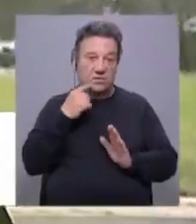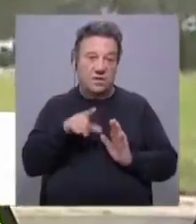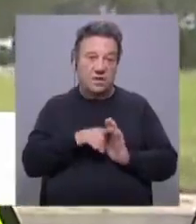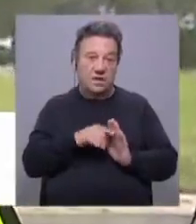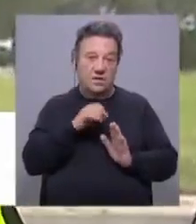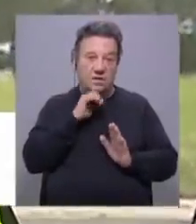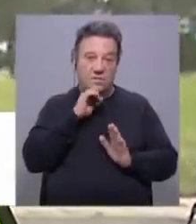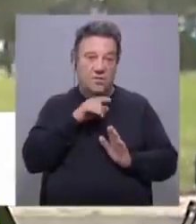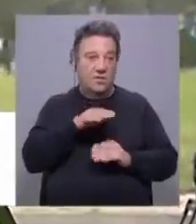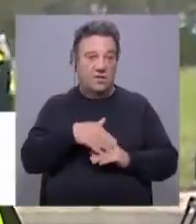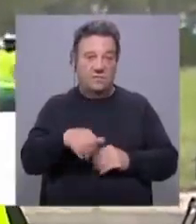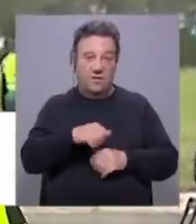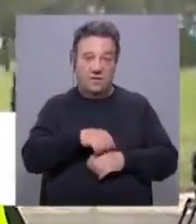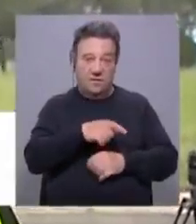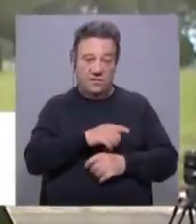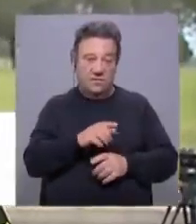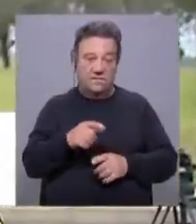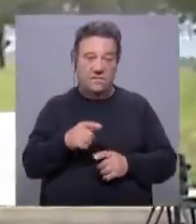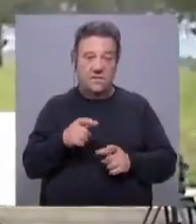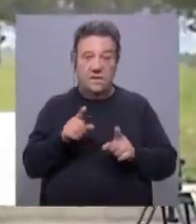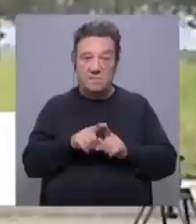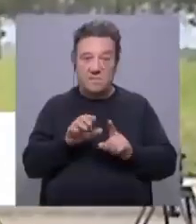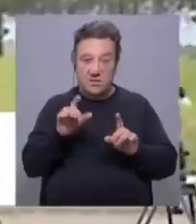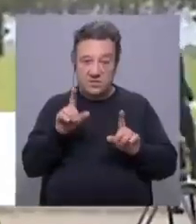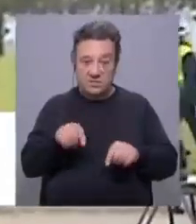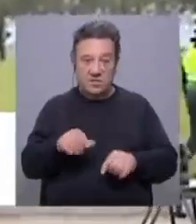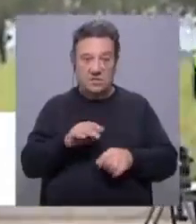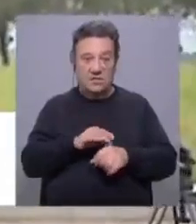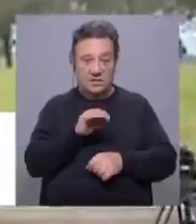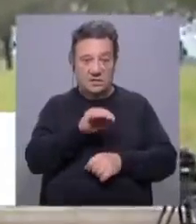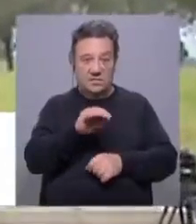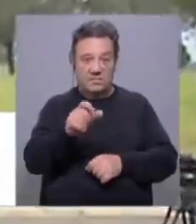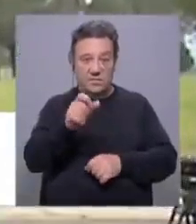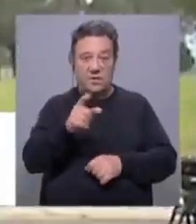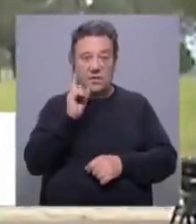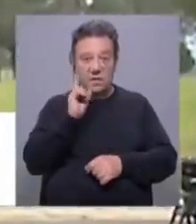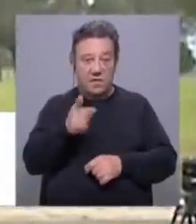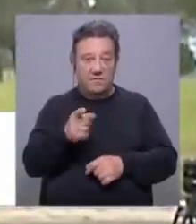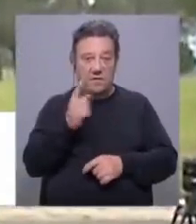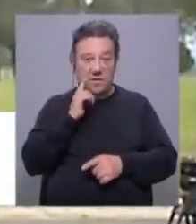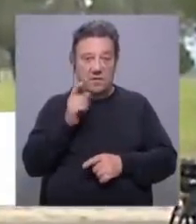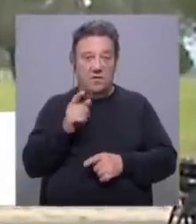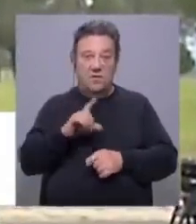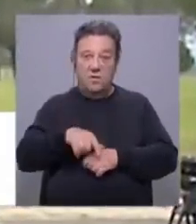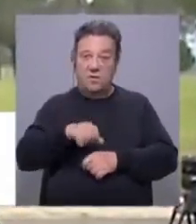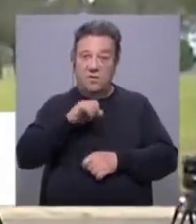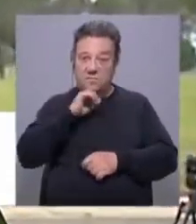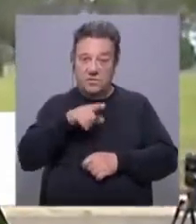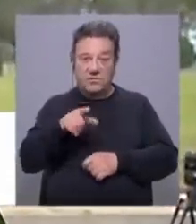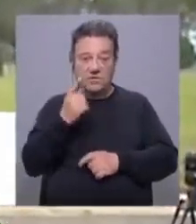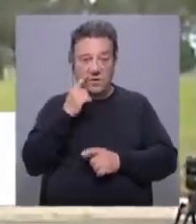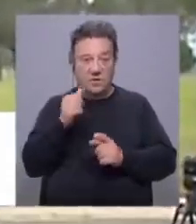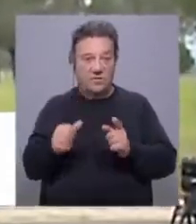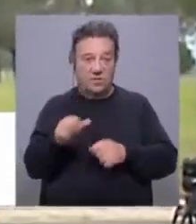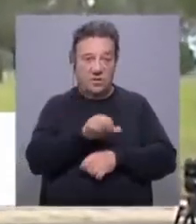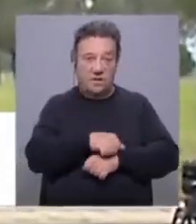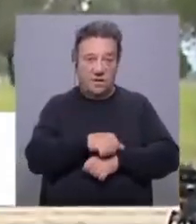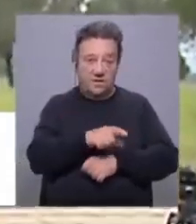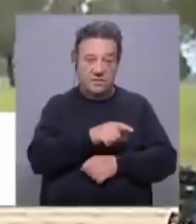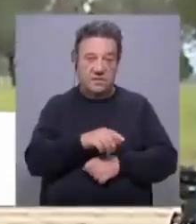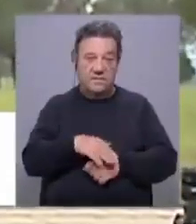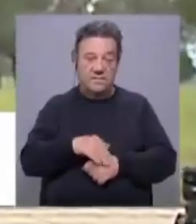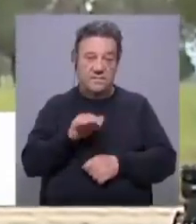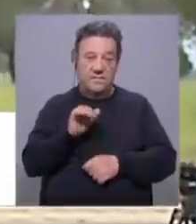estarem fora da sua residência. Mesmo assim, sensibilizamos essas pessoas que devem retornar logo que possam à residência, para